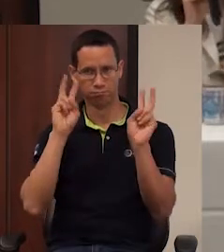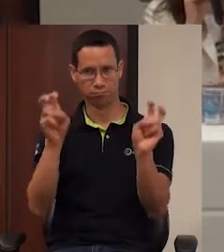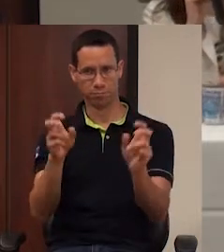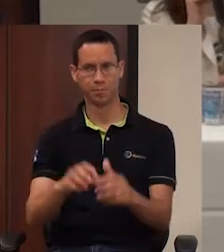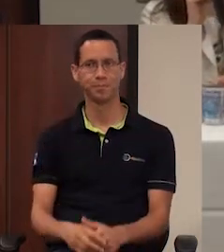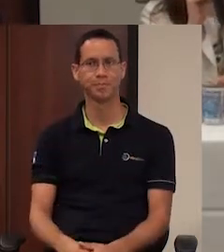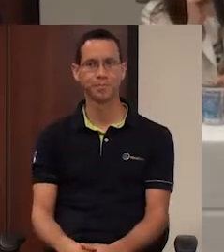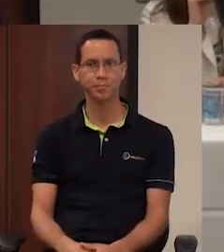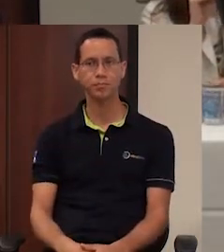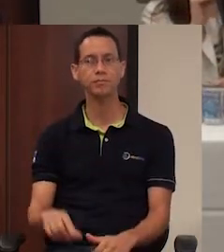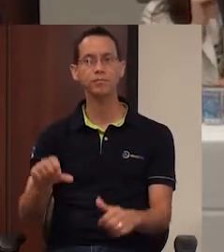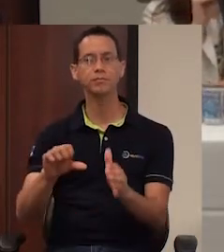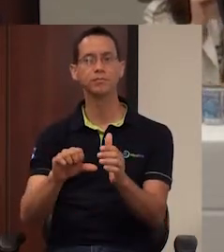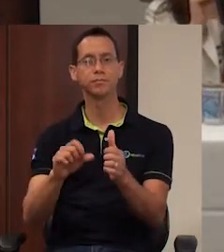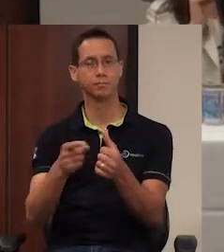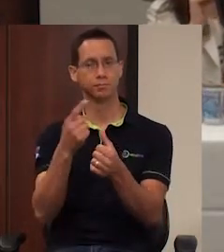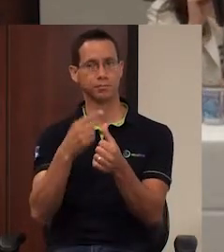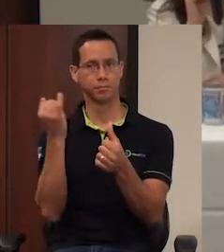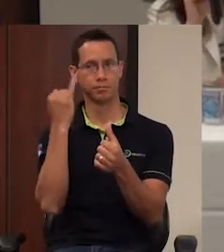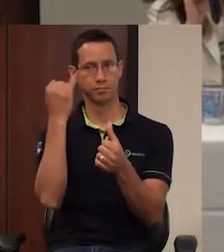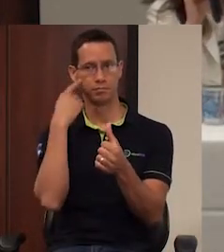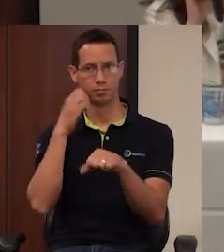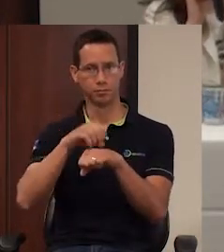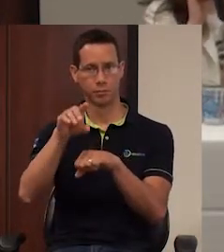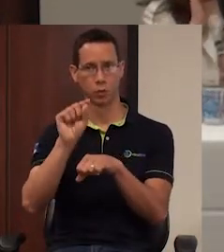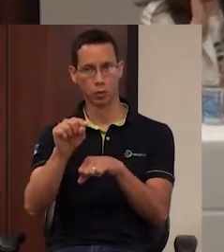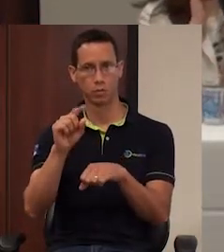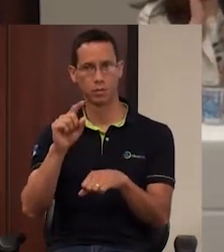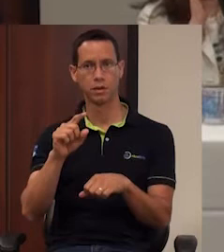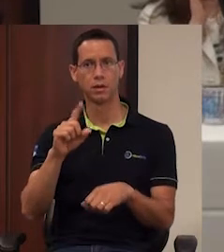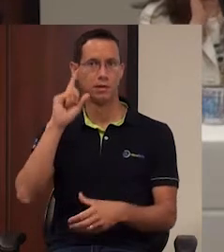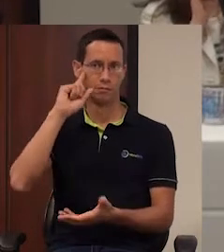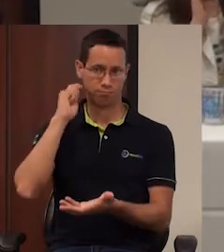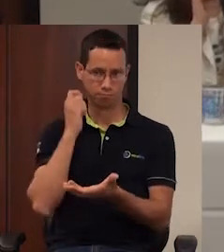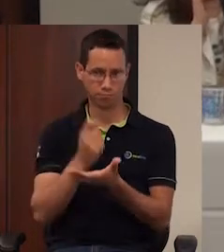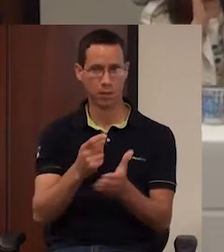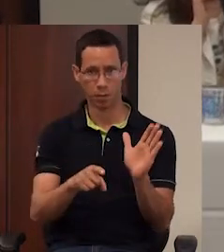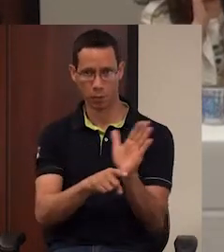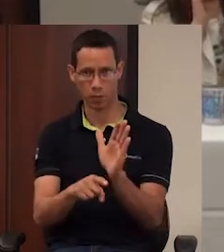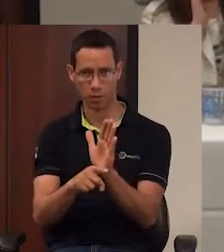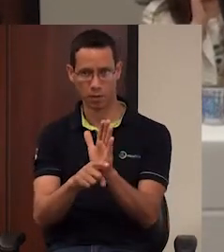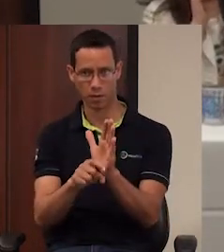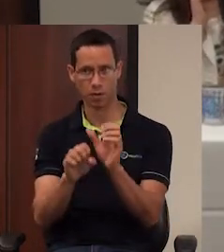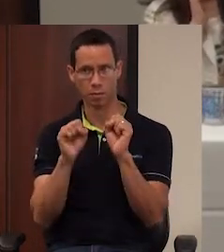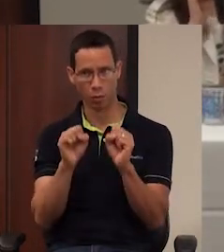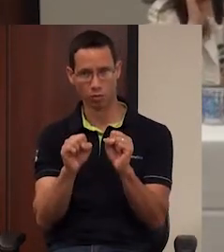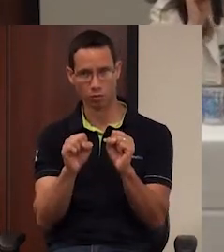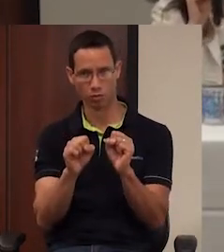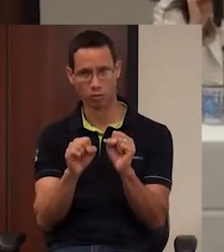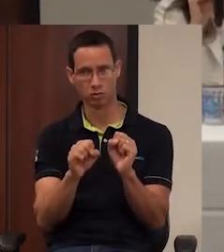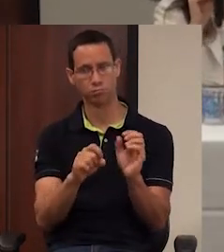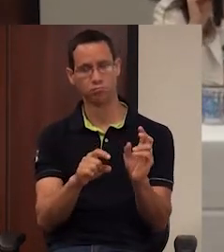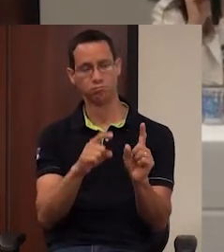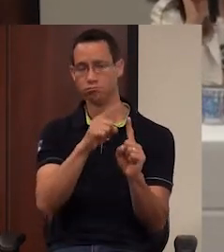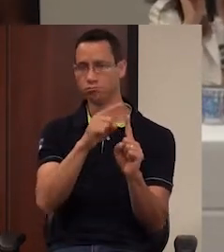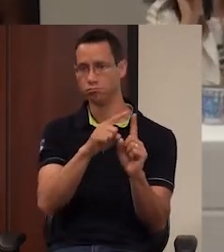Acho que a primeira coisa importante da gente falar é que tomada de decisão apoiada pode ser uma coisa provida por uma única